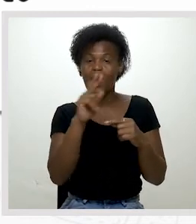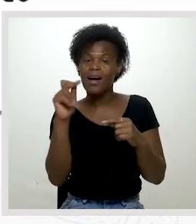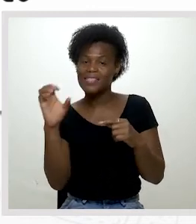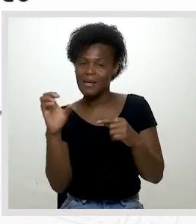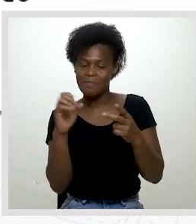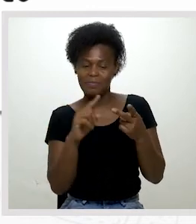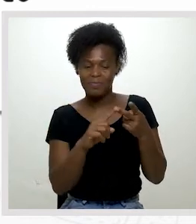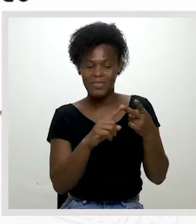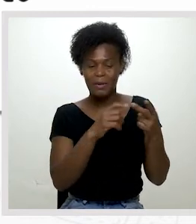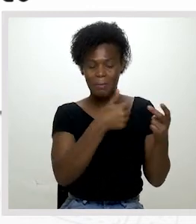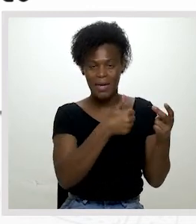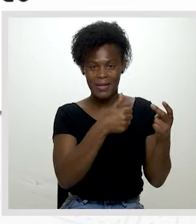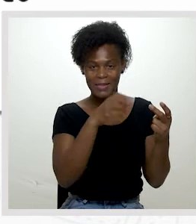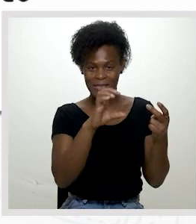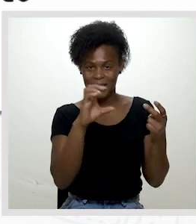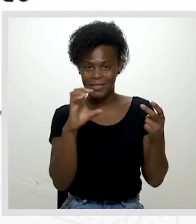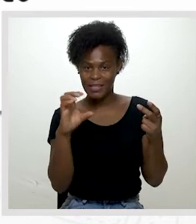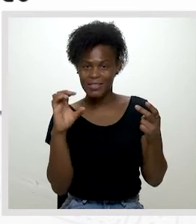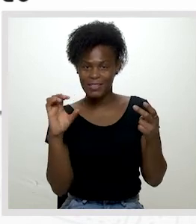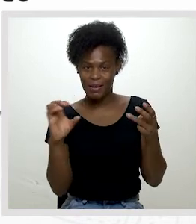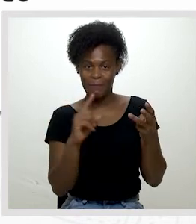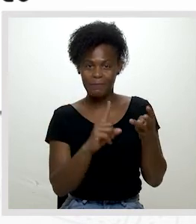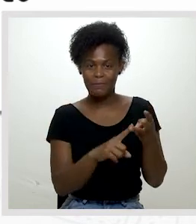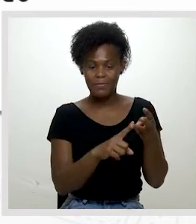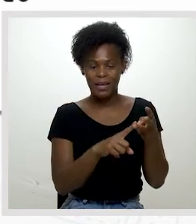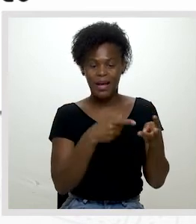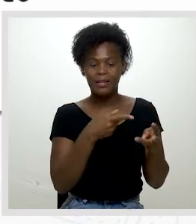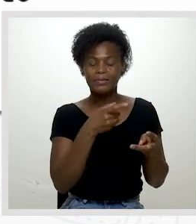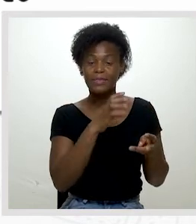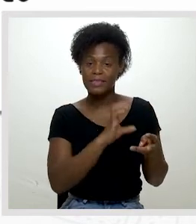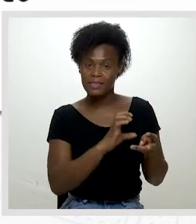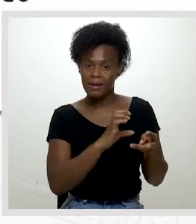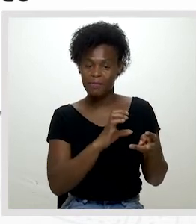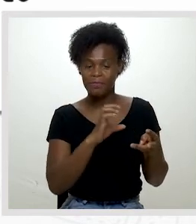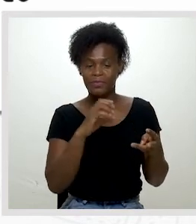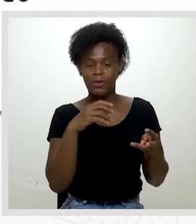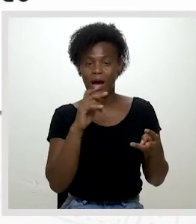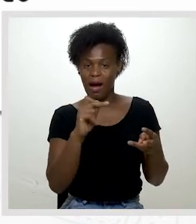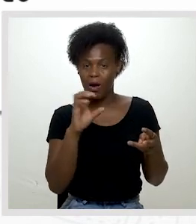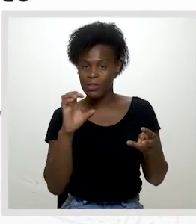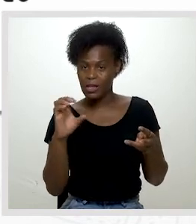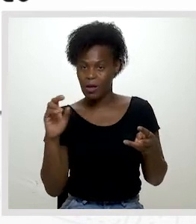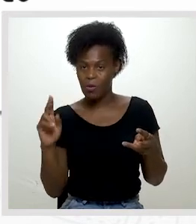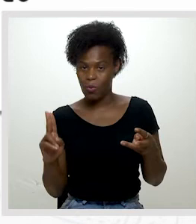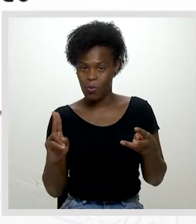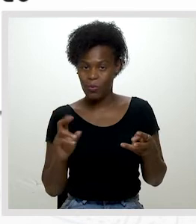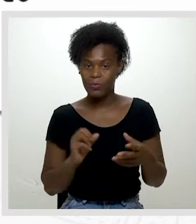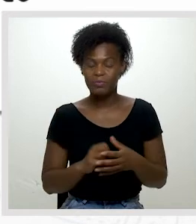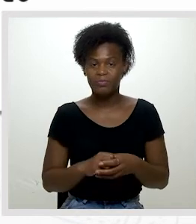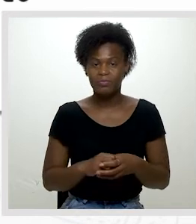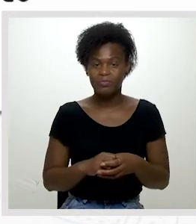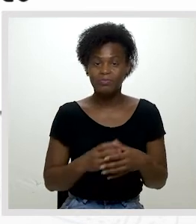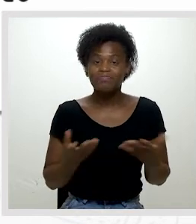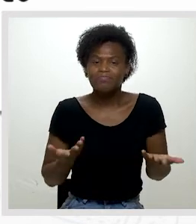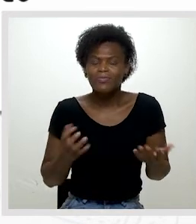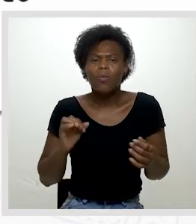UAC. A linha B, CCC. A linha C, ACU. Então,